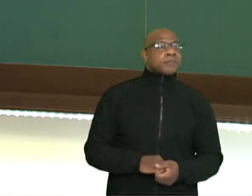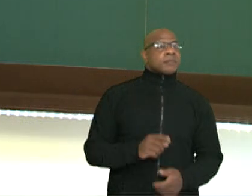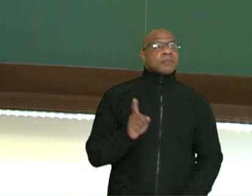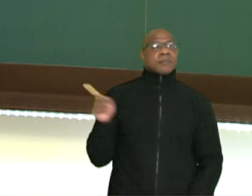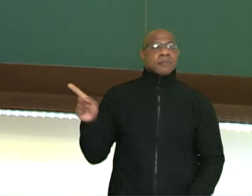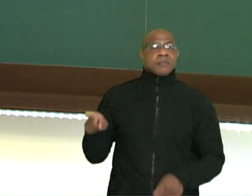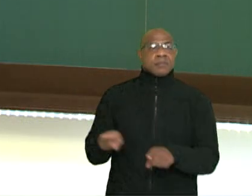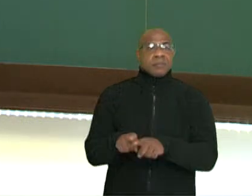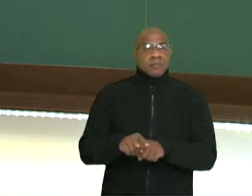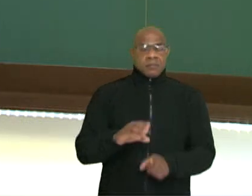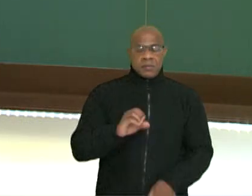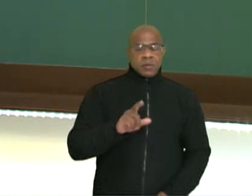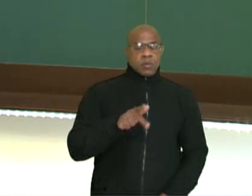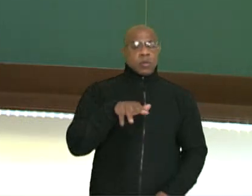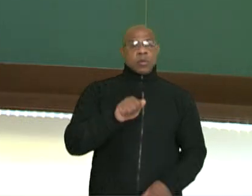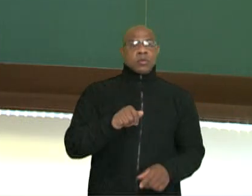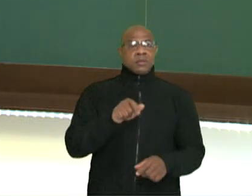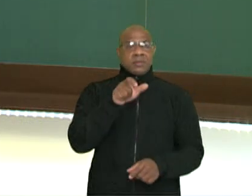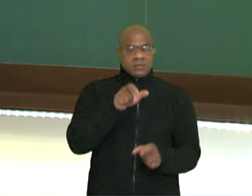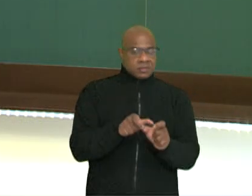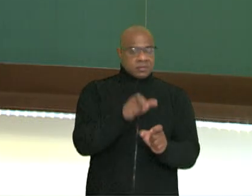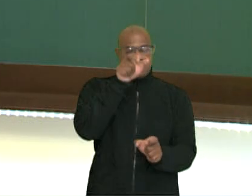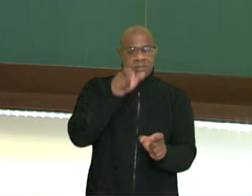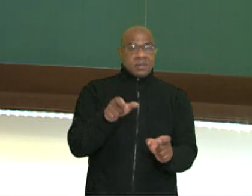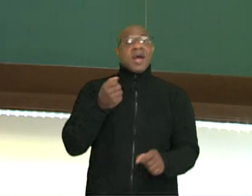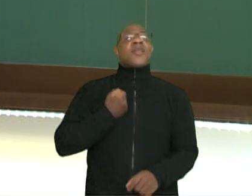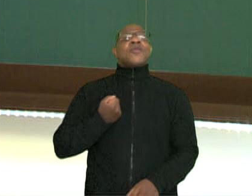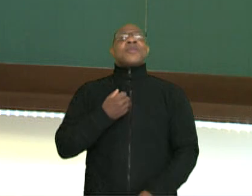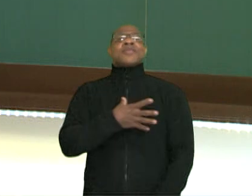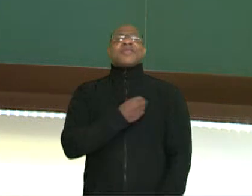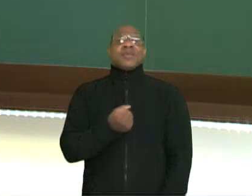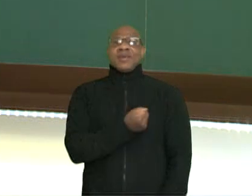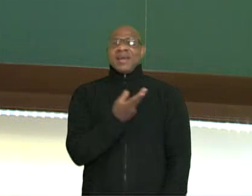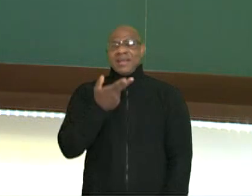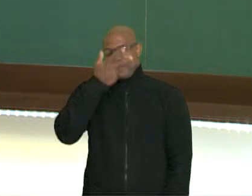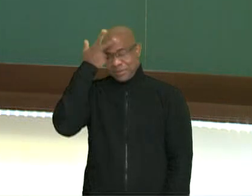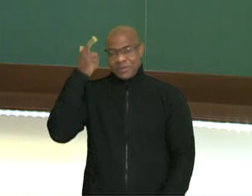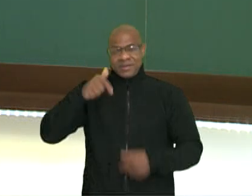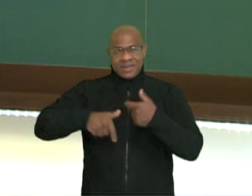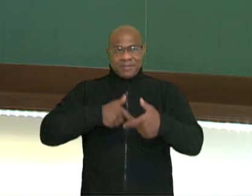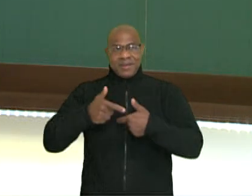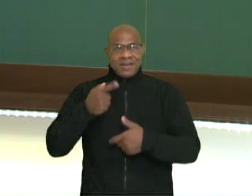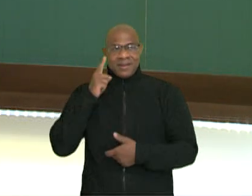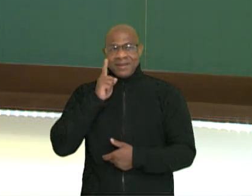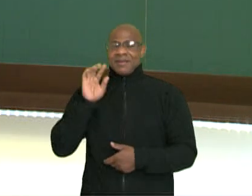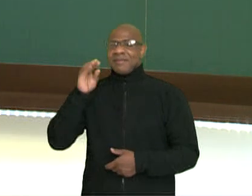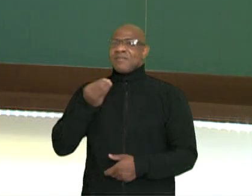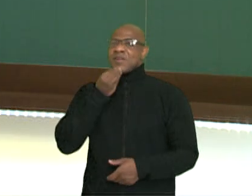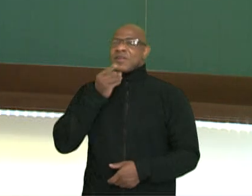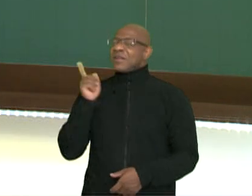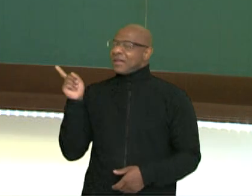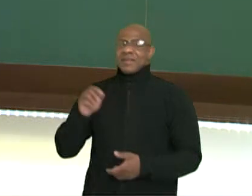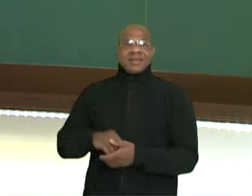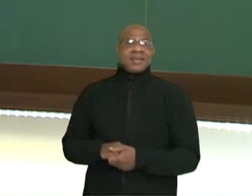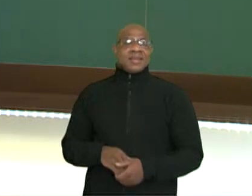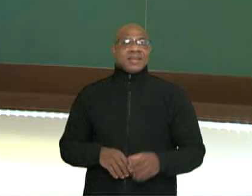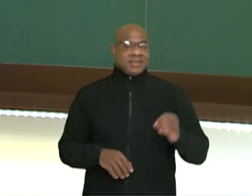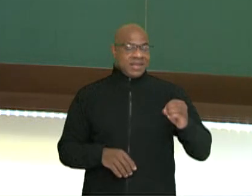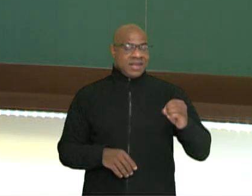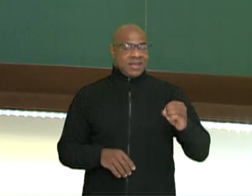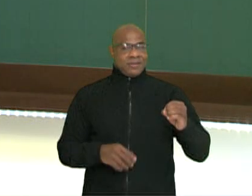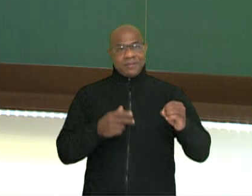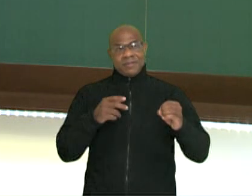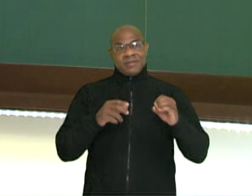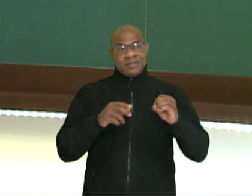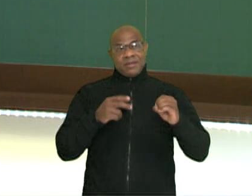aqui também é colunas. Esse aqui dava o número de filhos de cada funcionário. Lembra dessa tabela? Olha aqui, ó. Zero pessoas com 10 filhos,